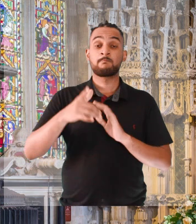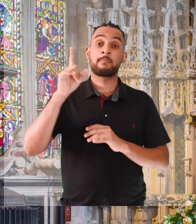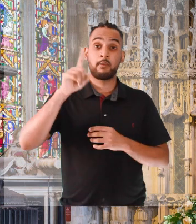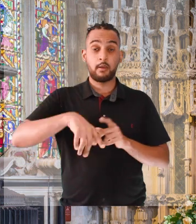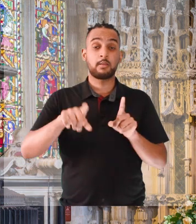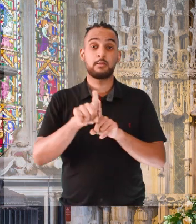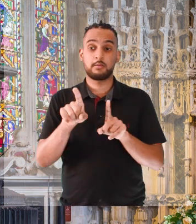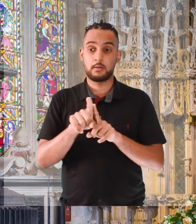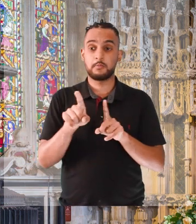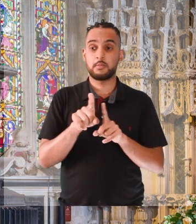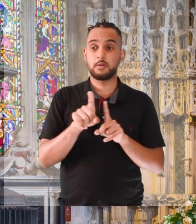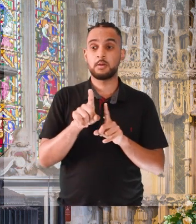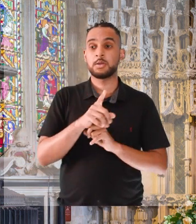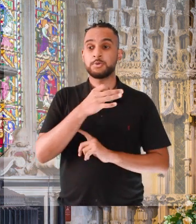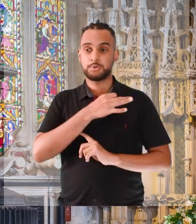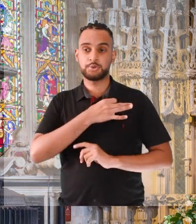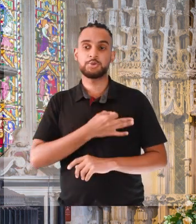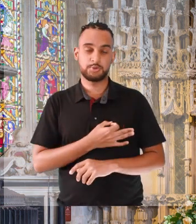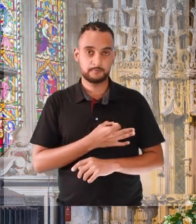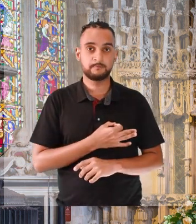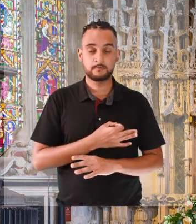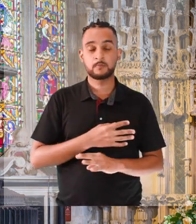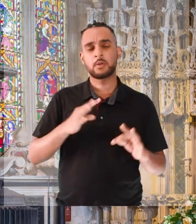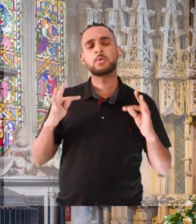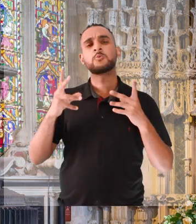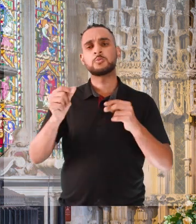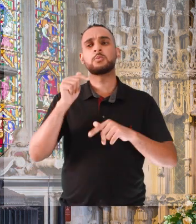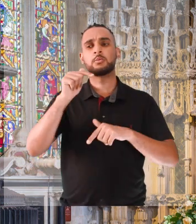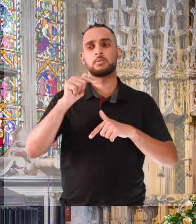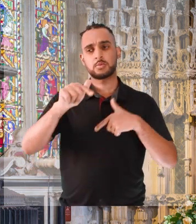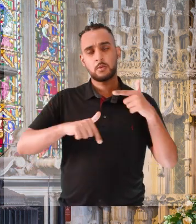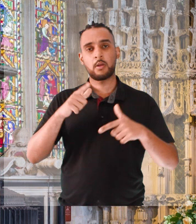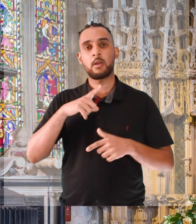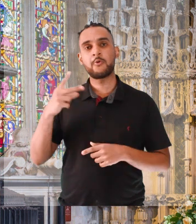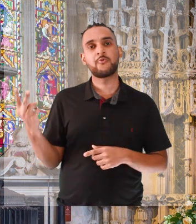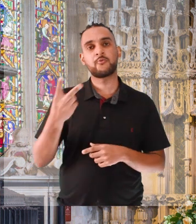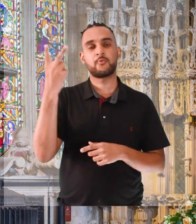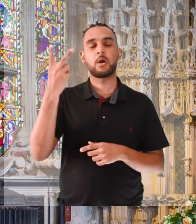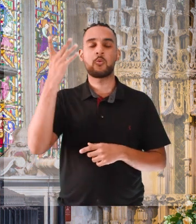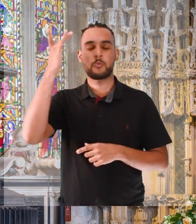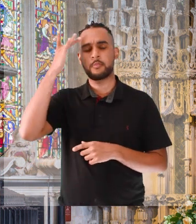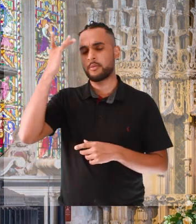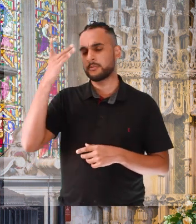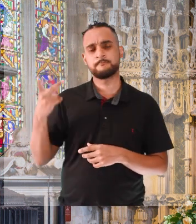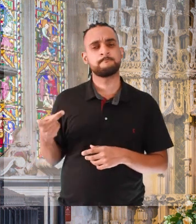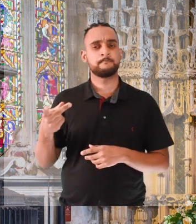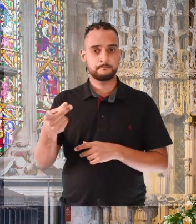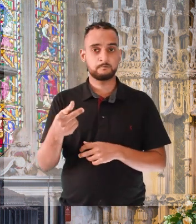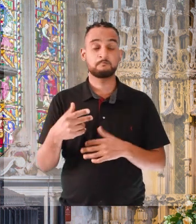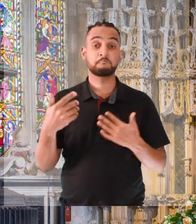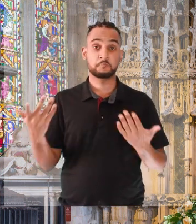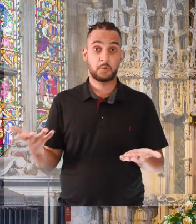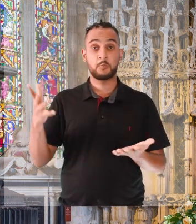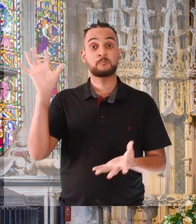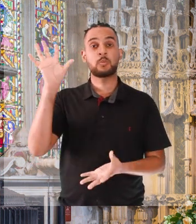realidade, todos os atos livres do nosso Senhor eram ao mesmo tempo satisfatórios e meritórios, e todos esses atos